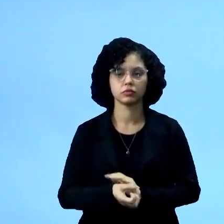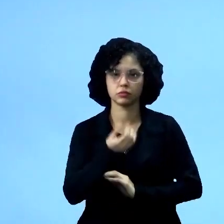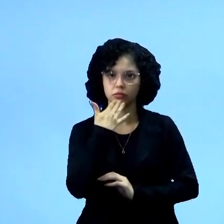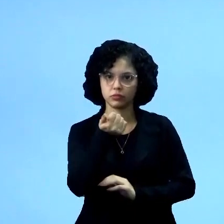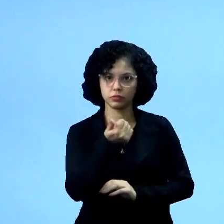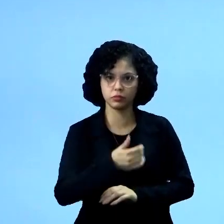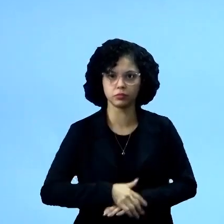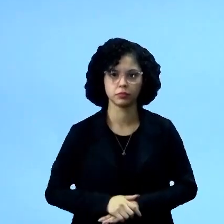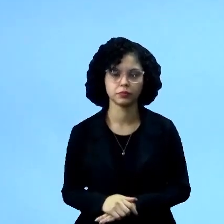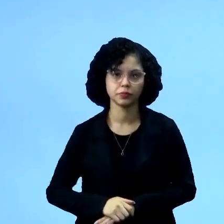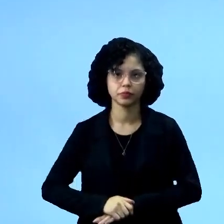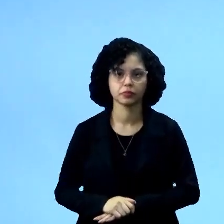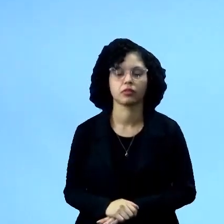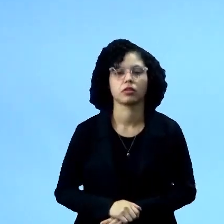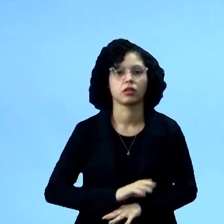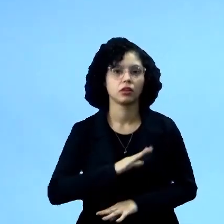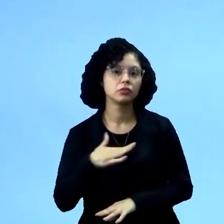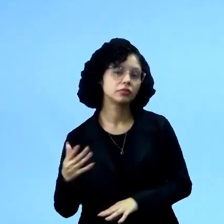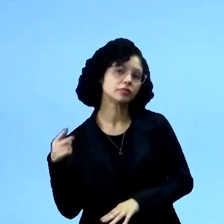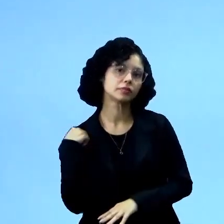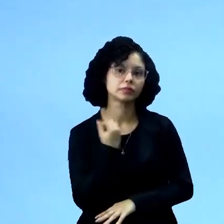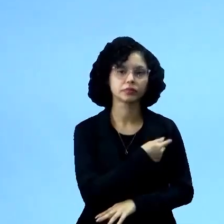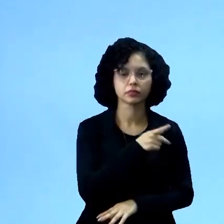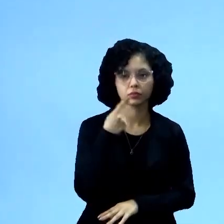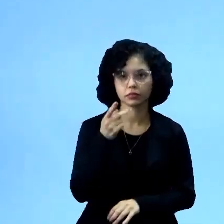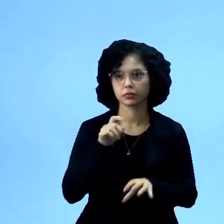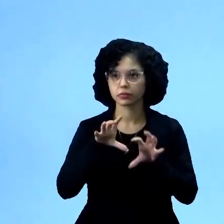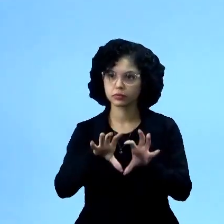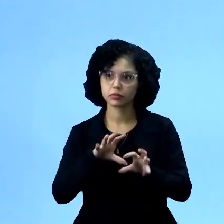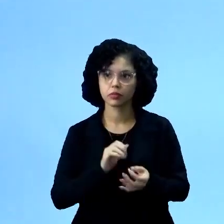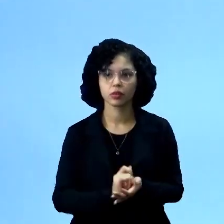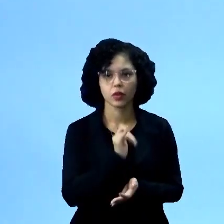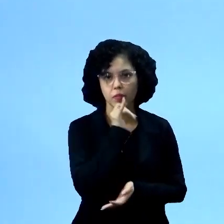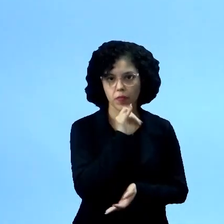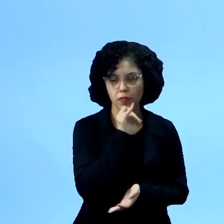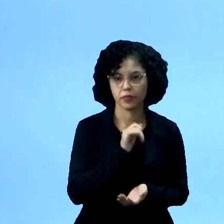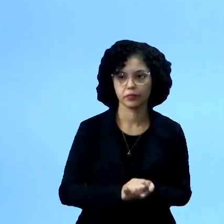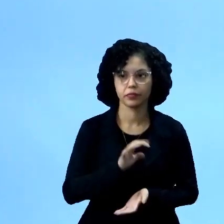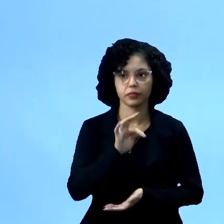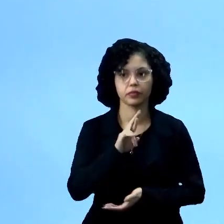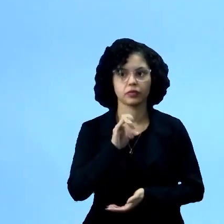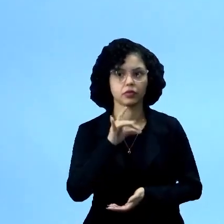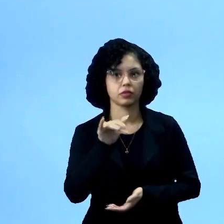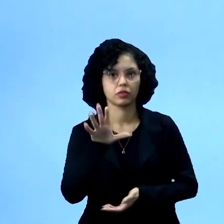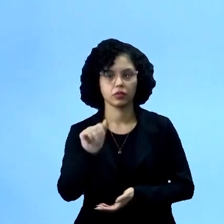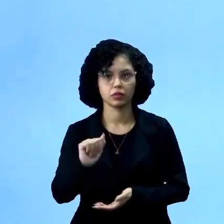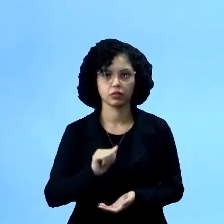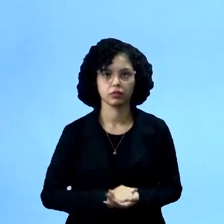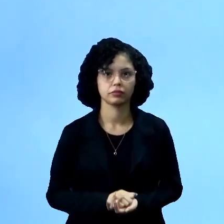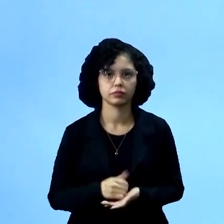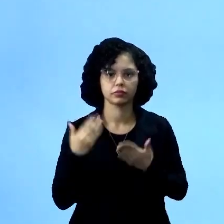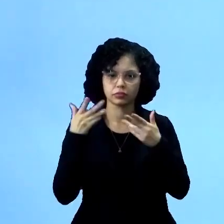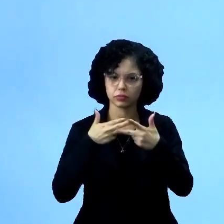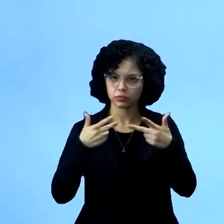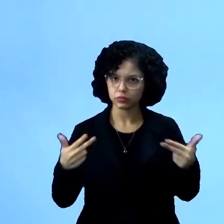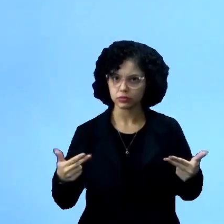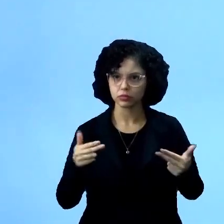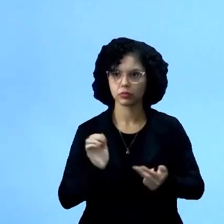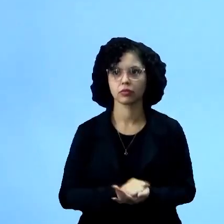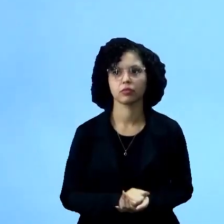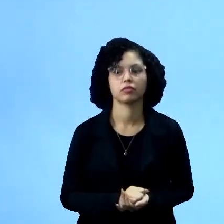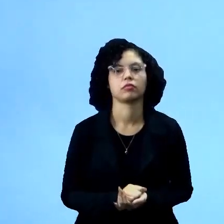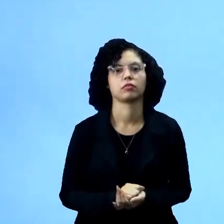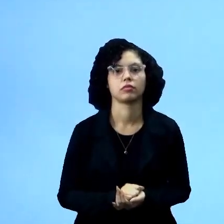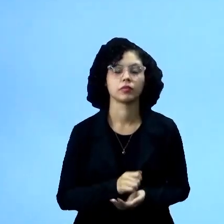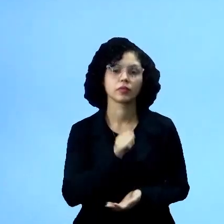bem? Então, olha só, quando a gente está falando isso, um exemplo, translação. A gente tem um objeto,